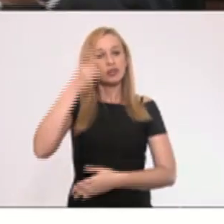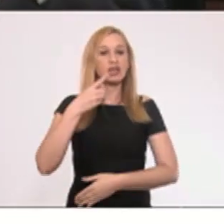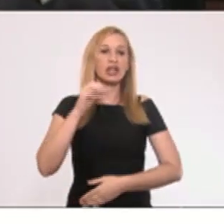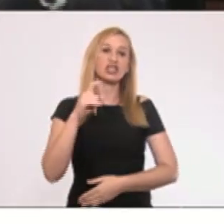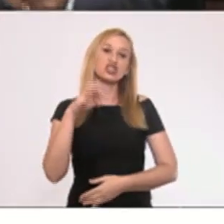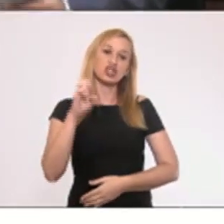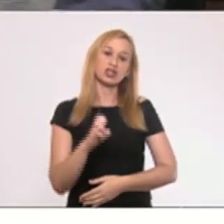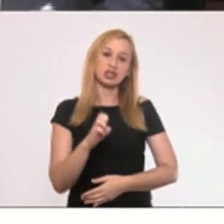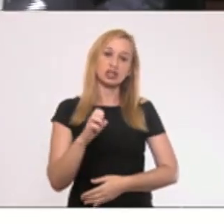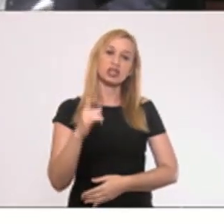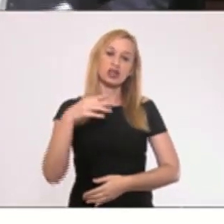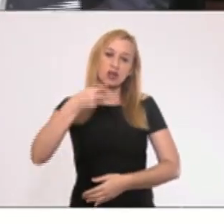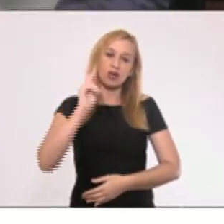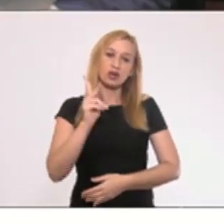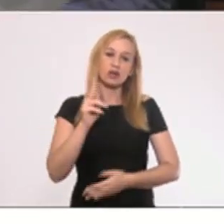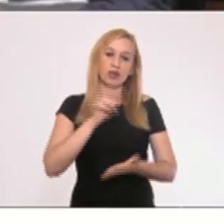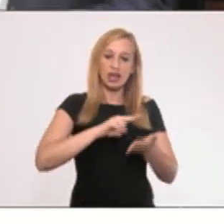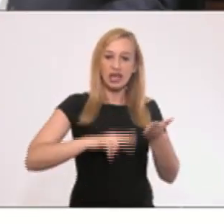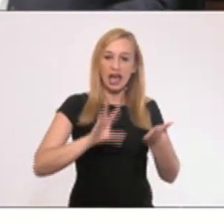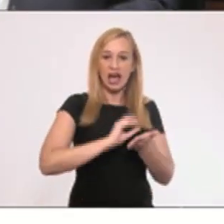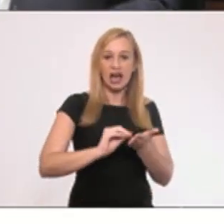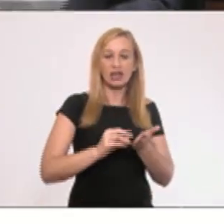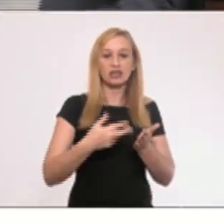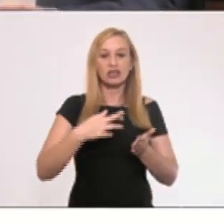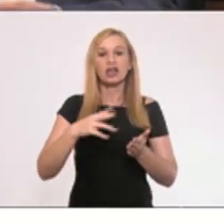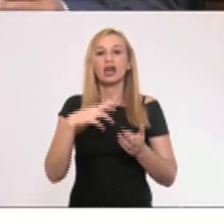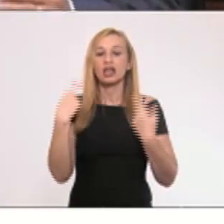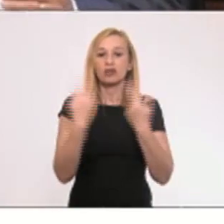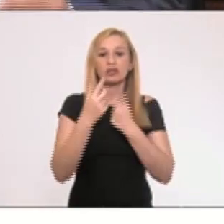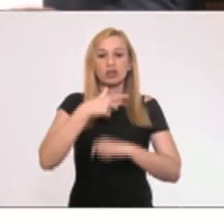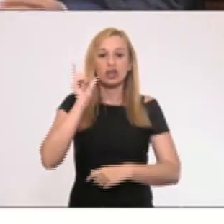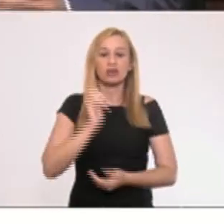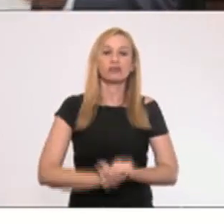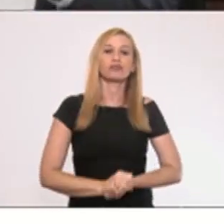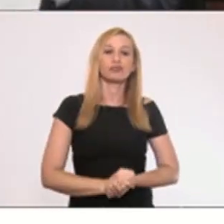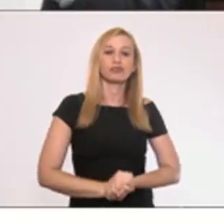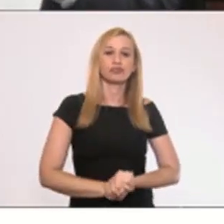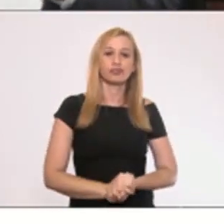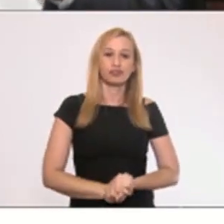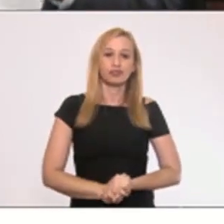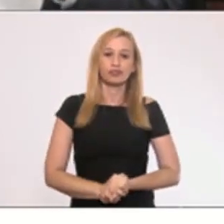Alexandre Knoploch para fazer leitura da ata da sessão anterior.